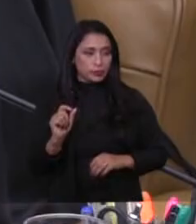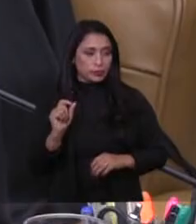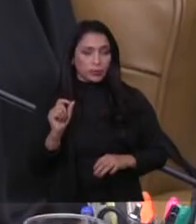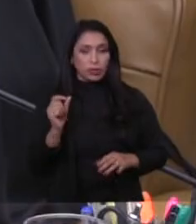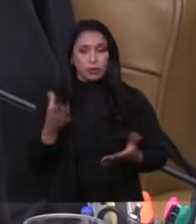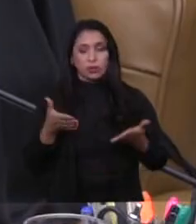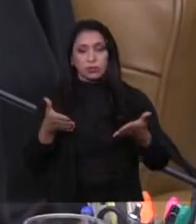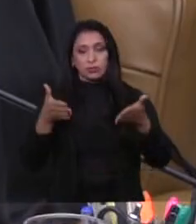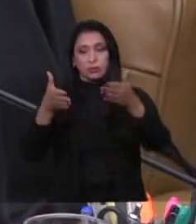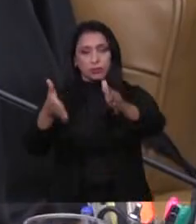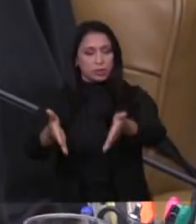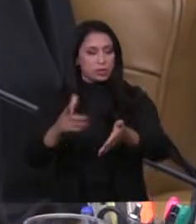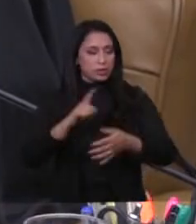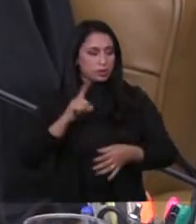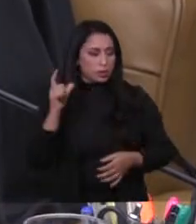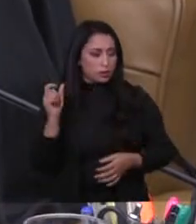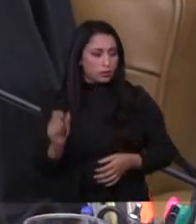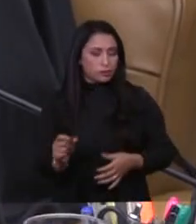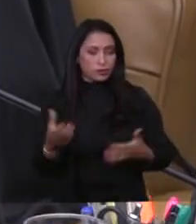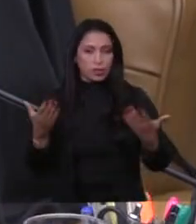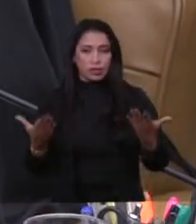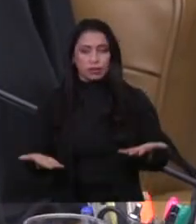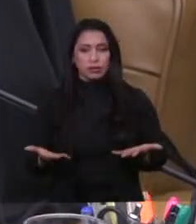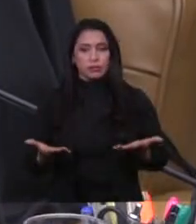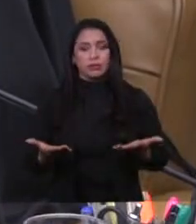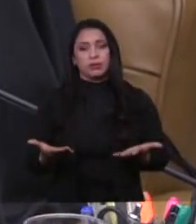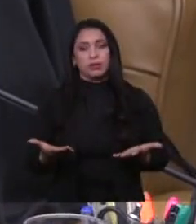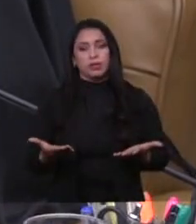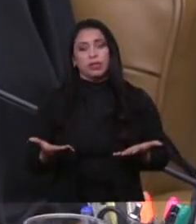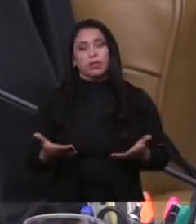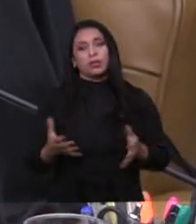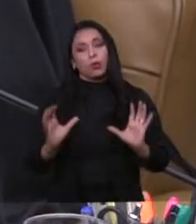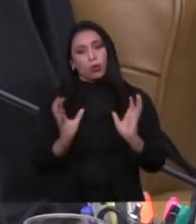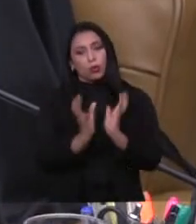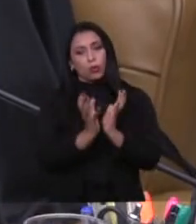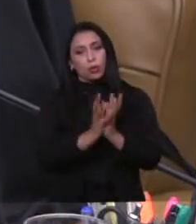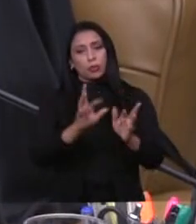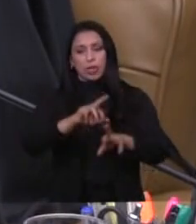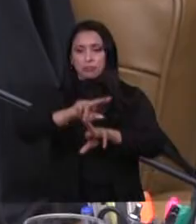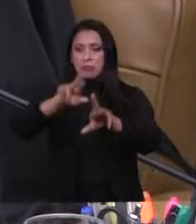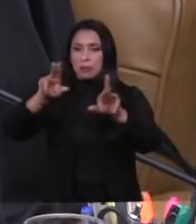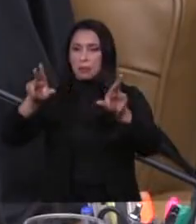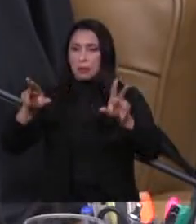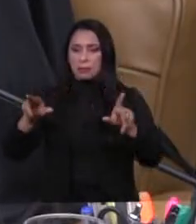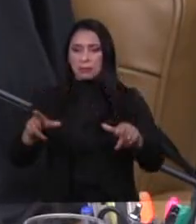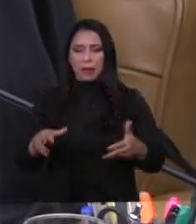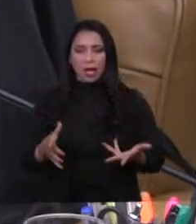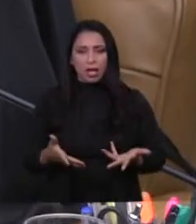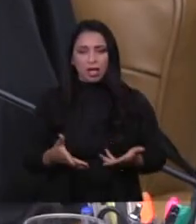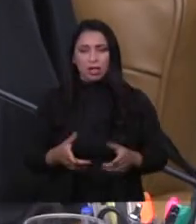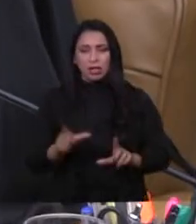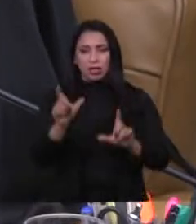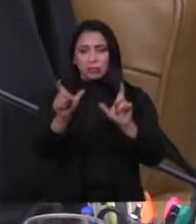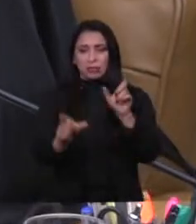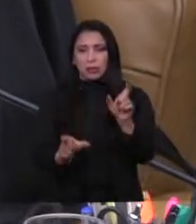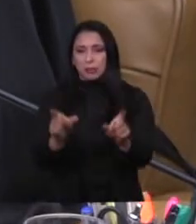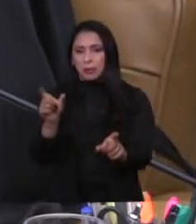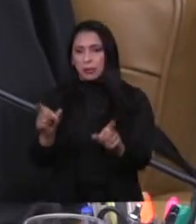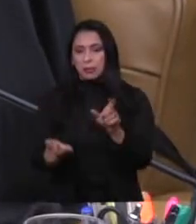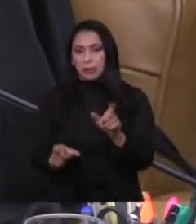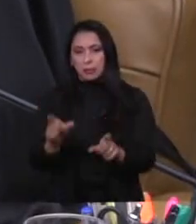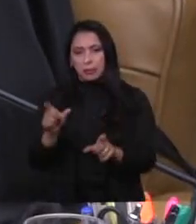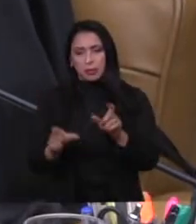participantes da invasão, abro aspas, que o grupo era bastante heterogêneo, tinha gente de tudo quanto é, falha o áudio,